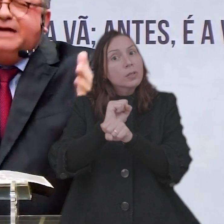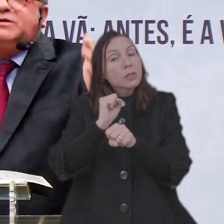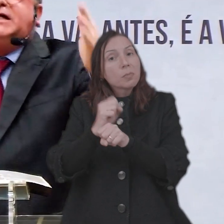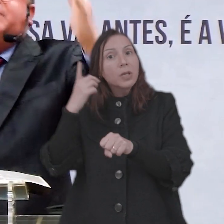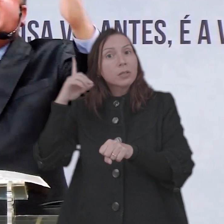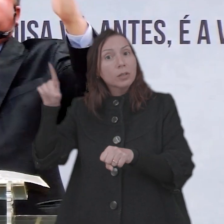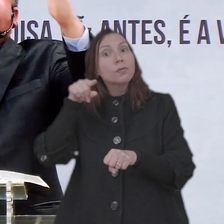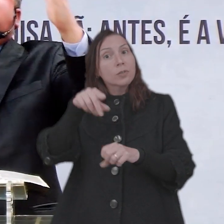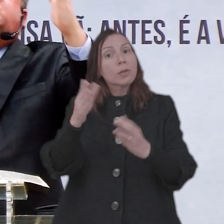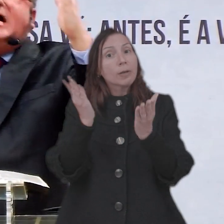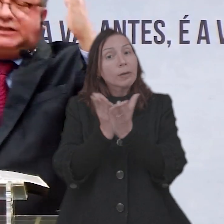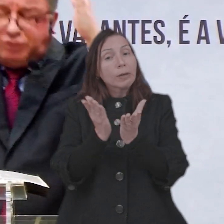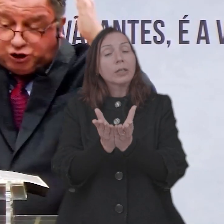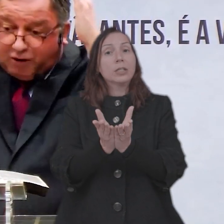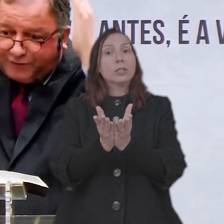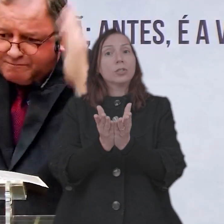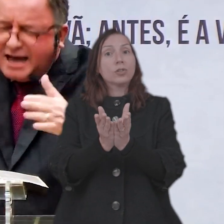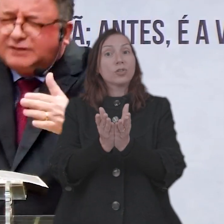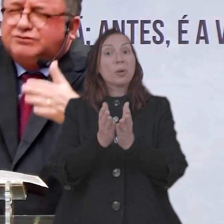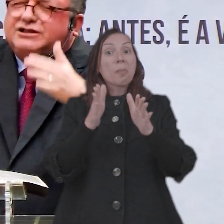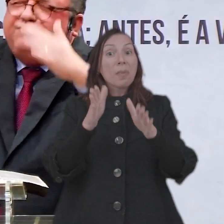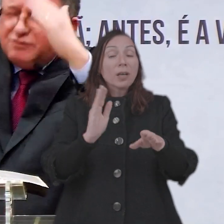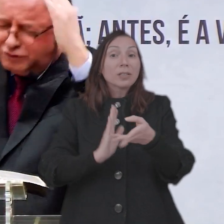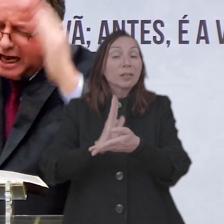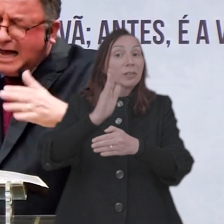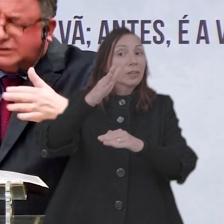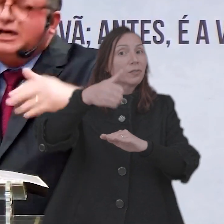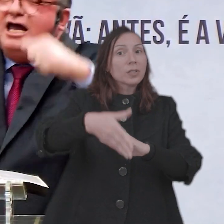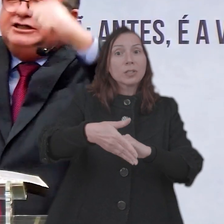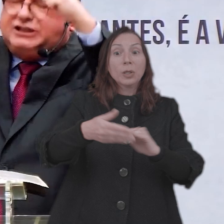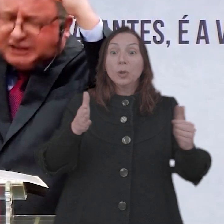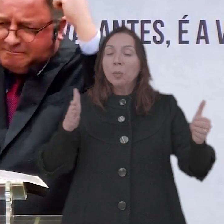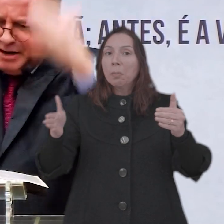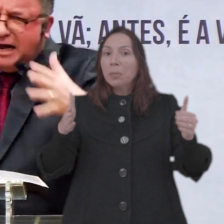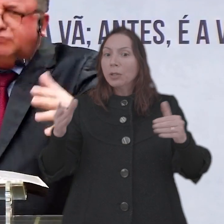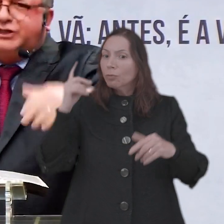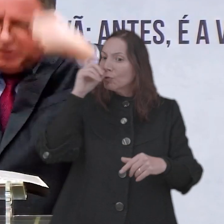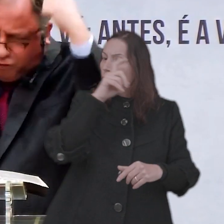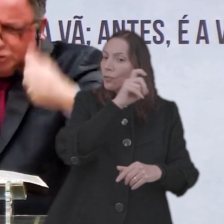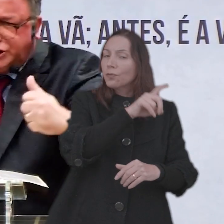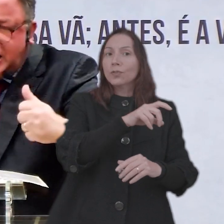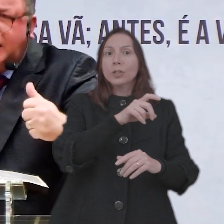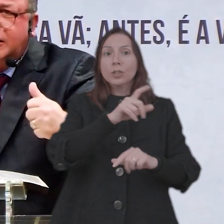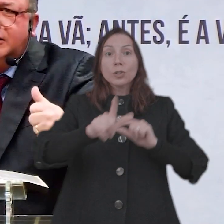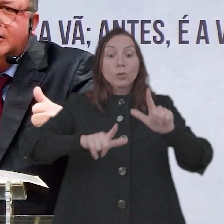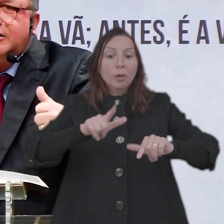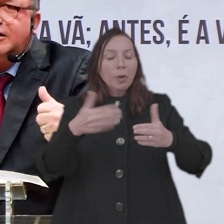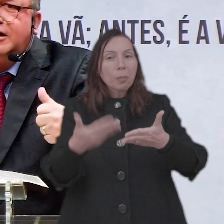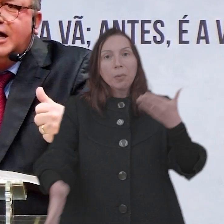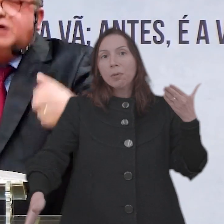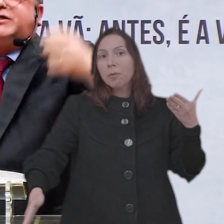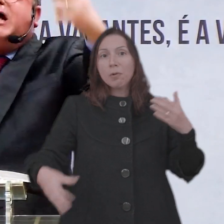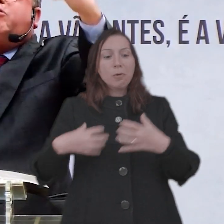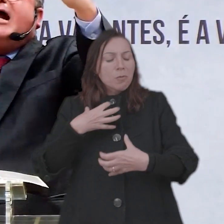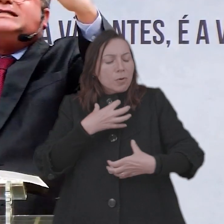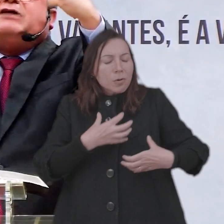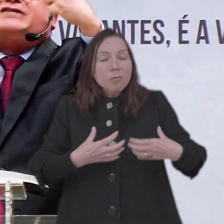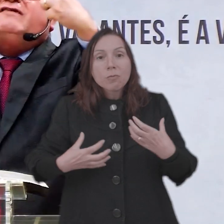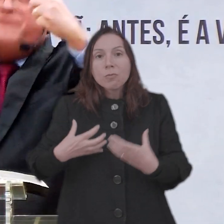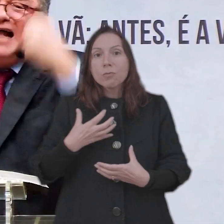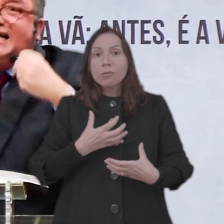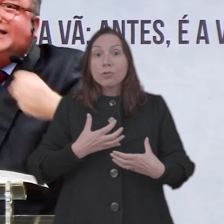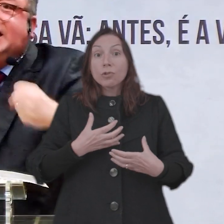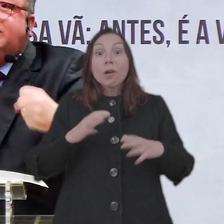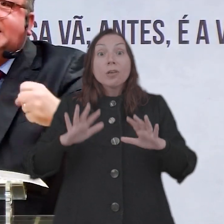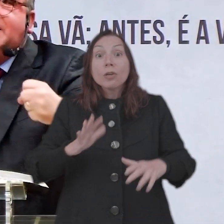crente, mas você está passando por uma situação de sofrimento, de dificuldade, de desemprego, de angústia, e o seu coração